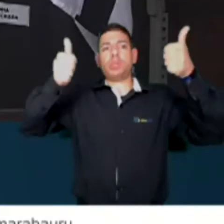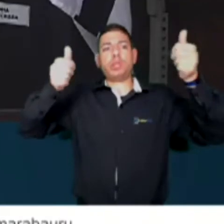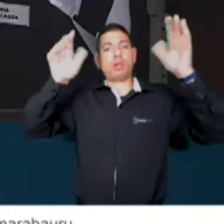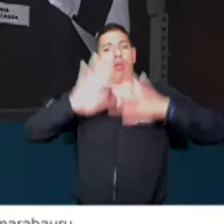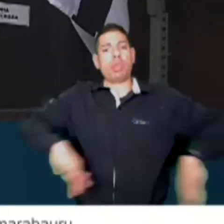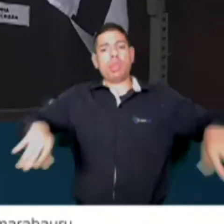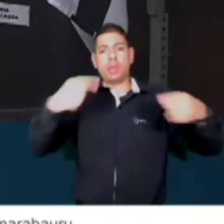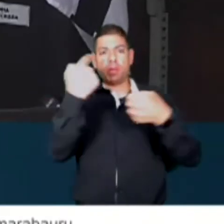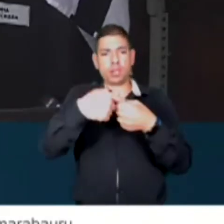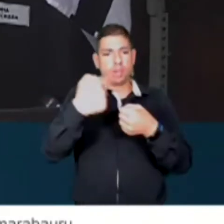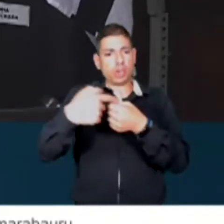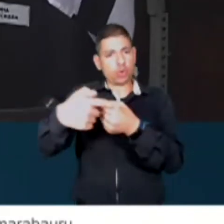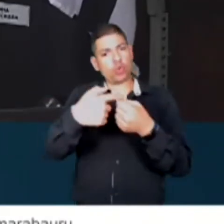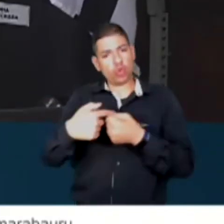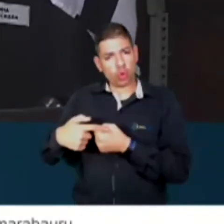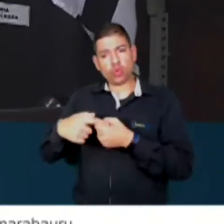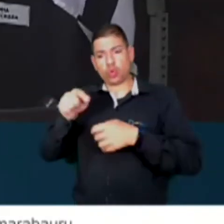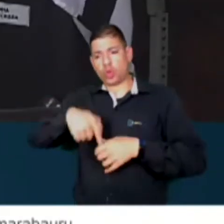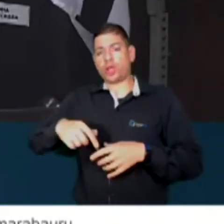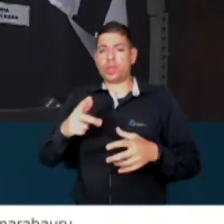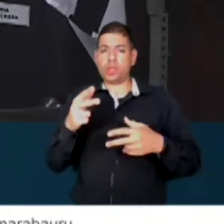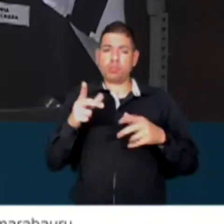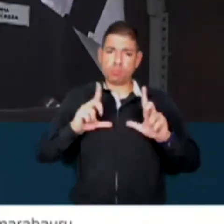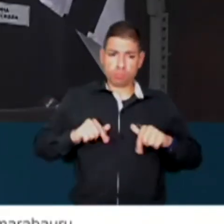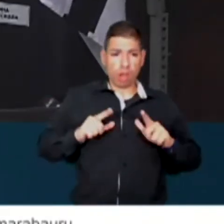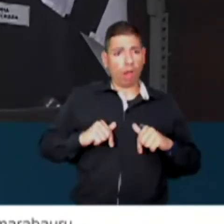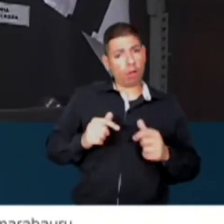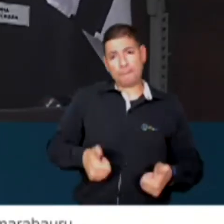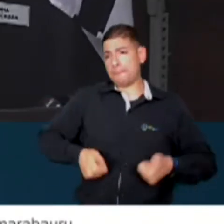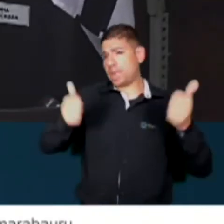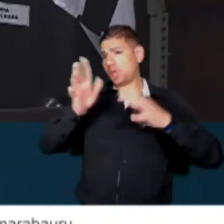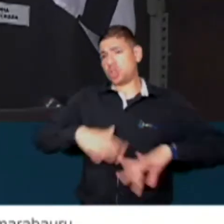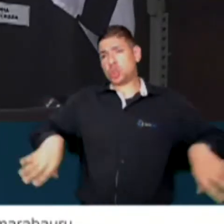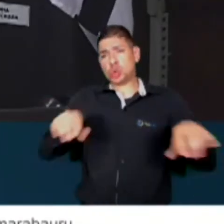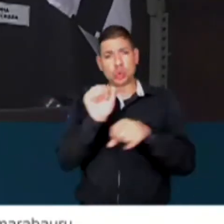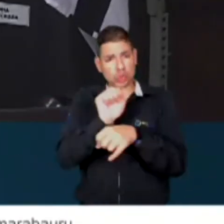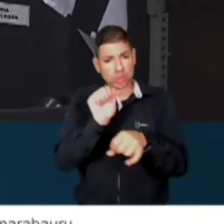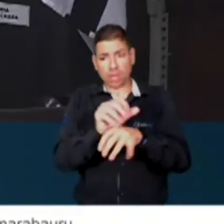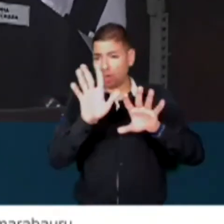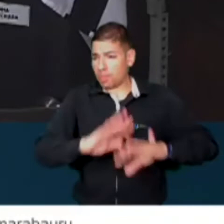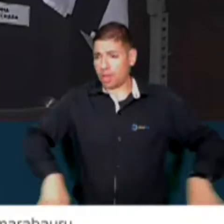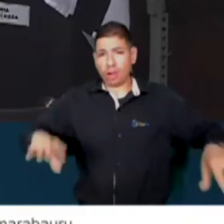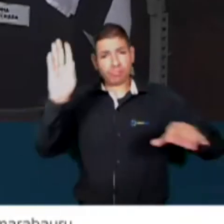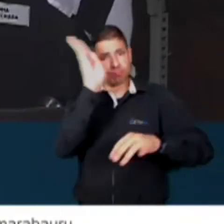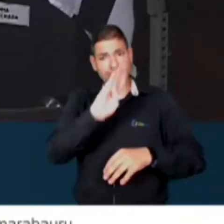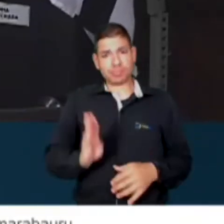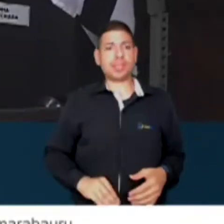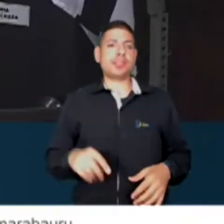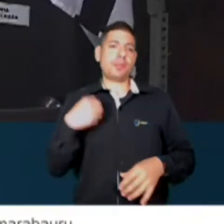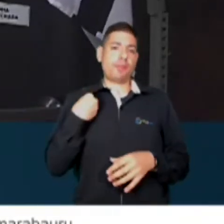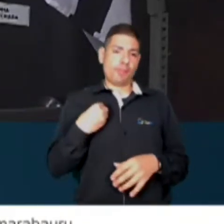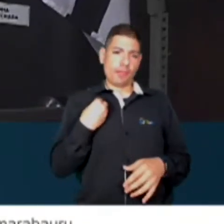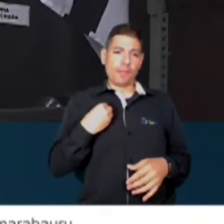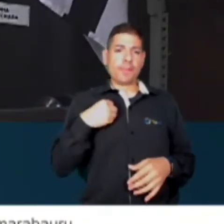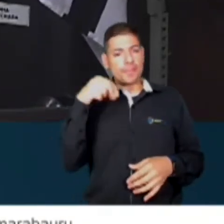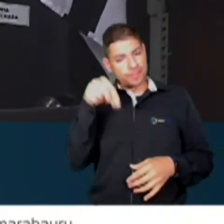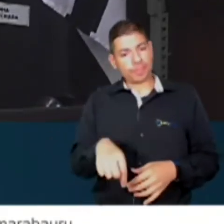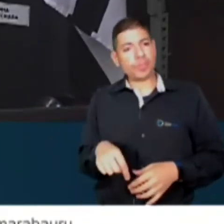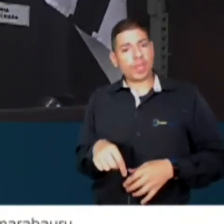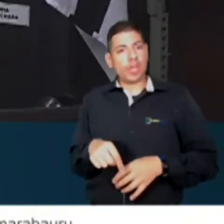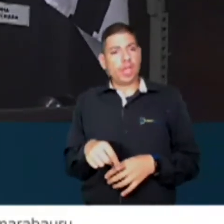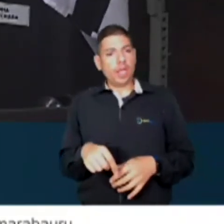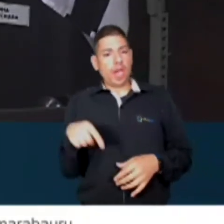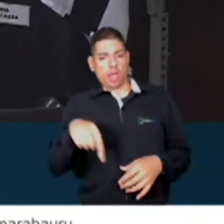melhor cidade do nosso país, na melhor cidade do nosso mundo, porque é aqui que nós vivemos. Nós não estamos aqui simplesmente para